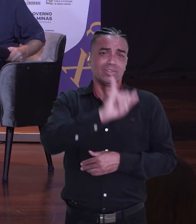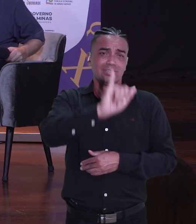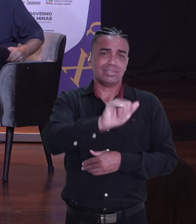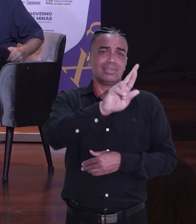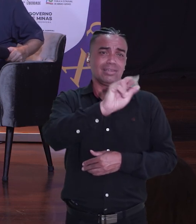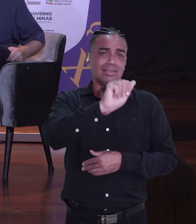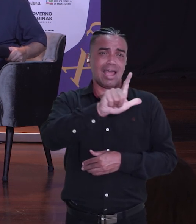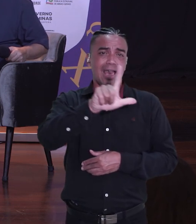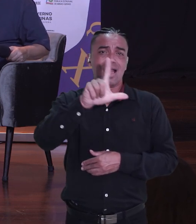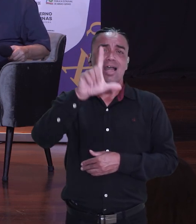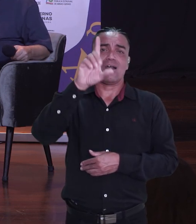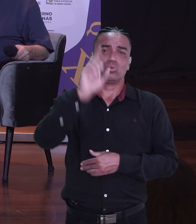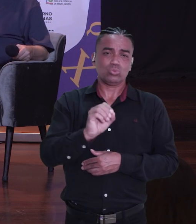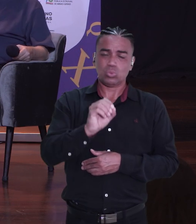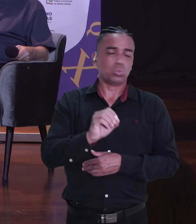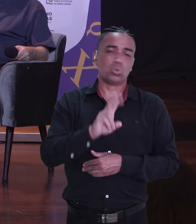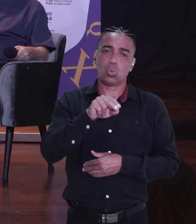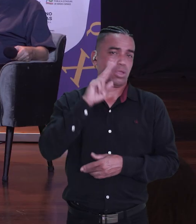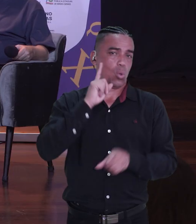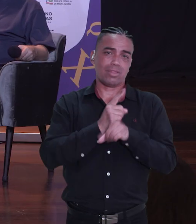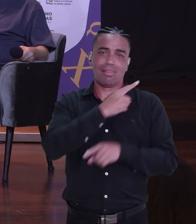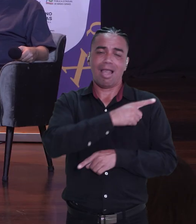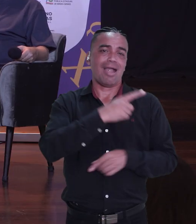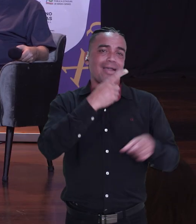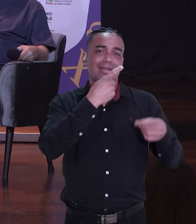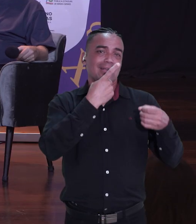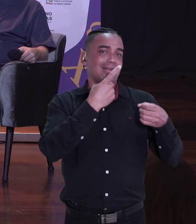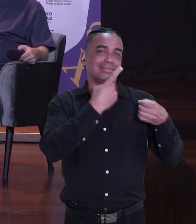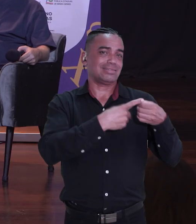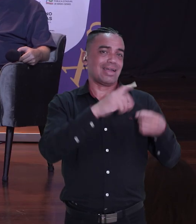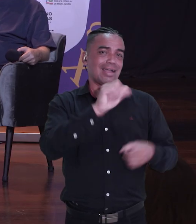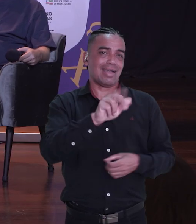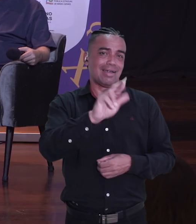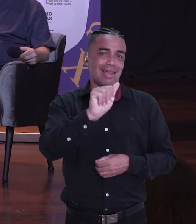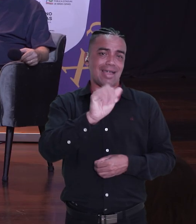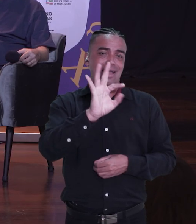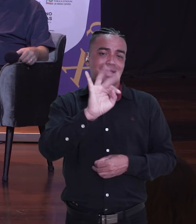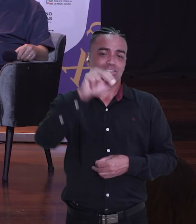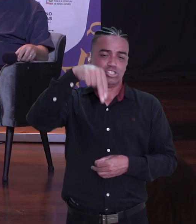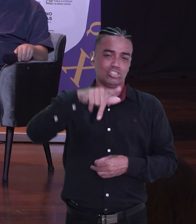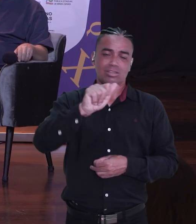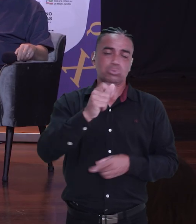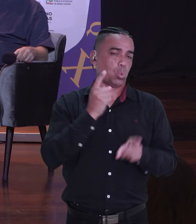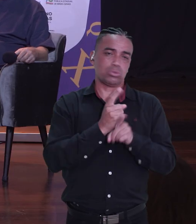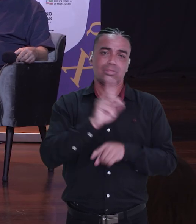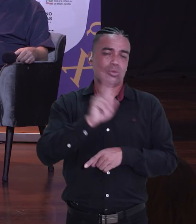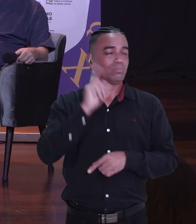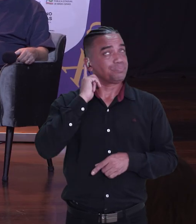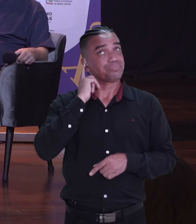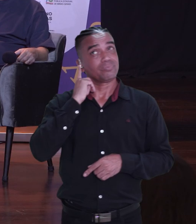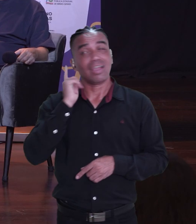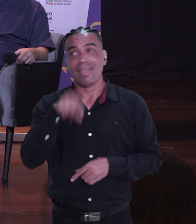Não sei, minha relação com o Ziraldo foi no Rio, lá eu nunca vi o Ziraldo. Então é o seguinte, então era